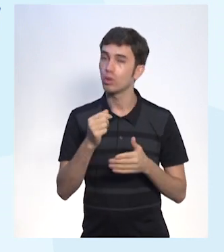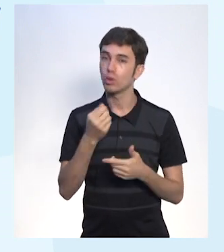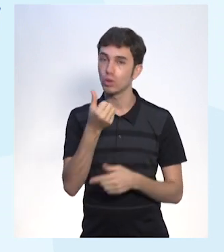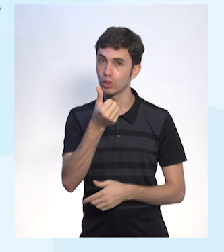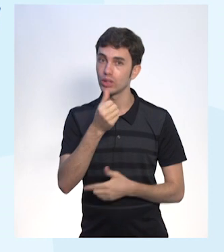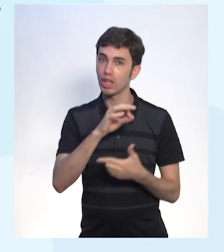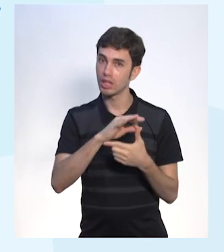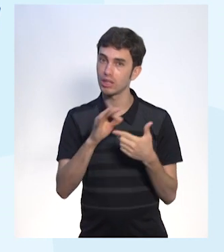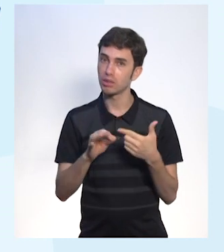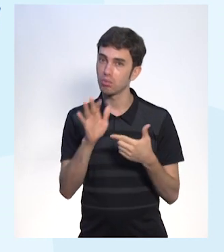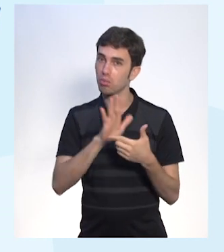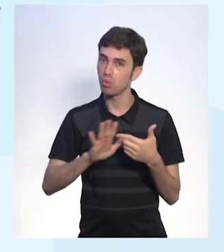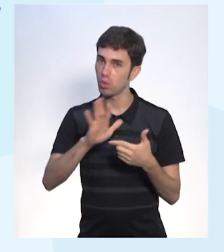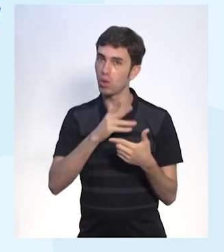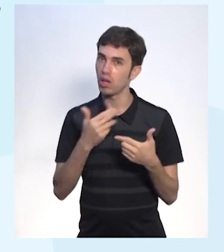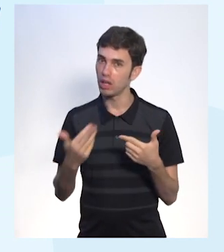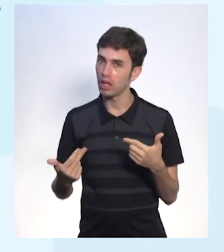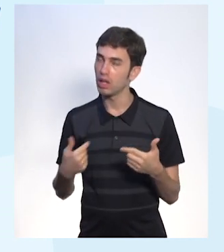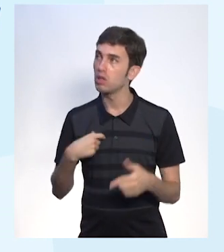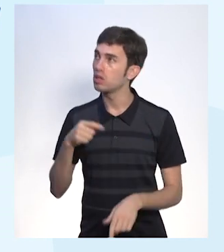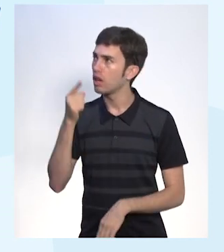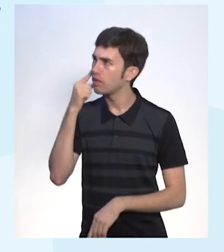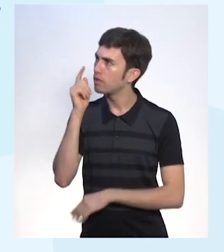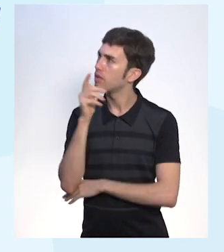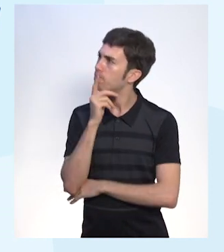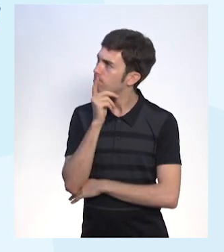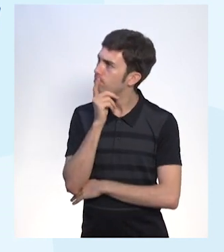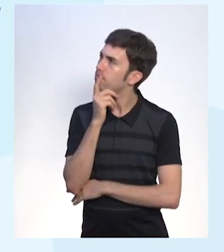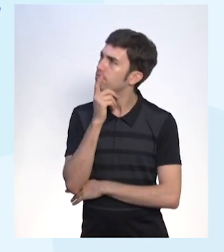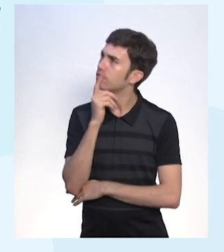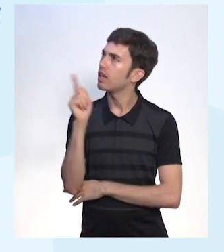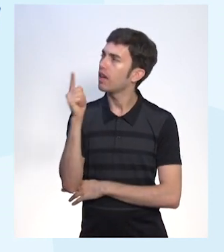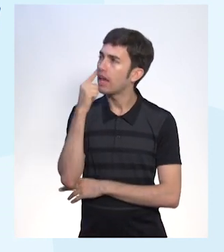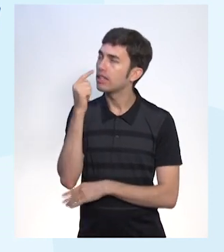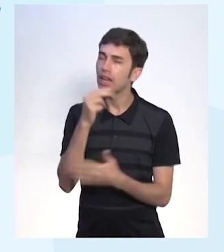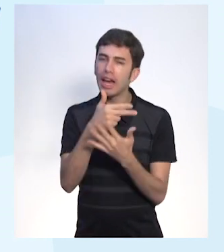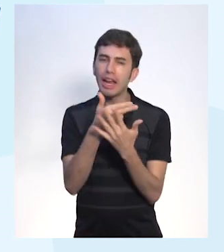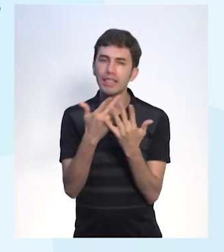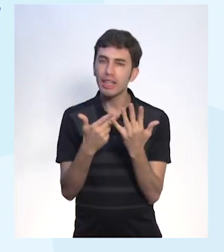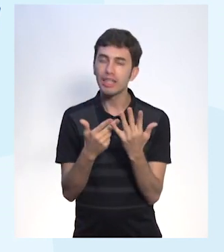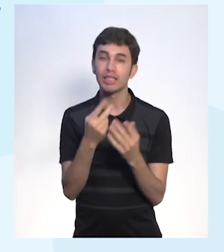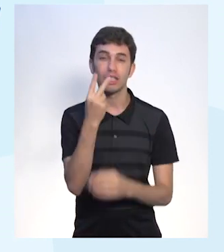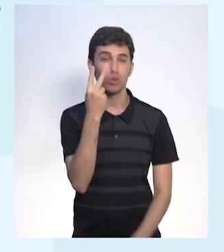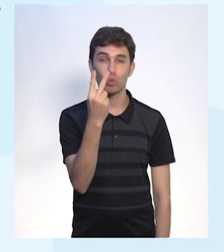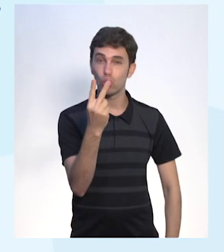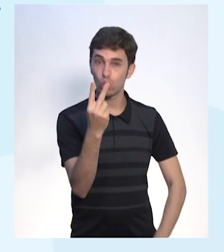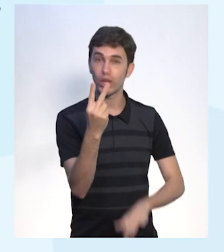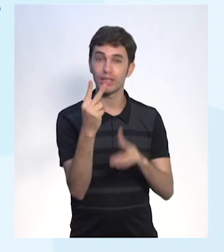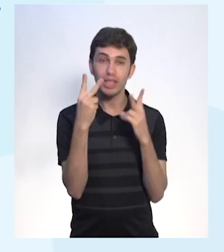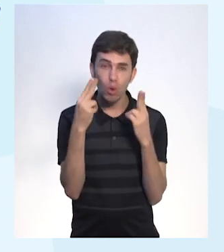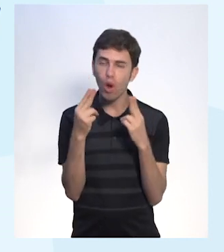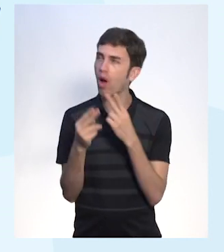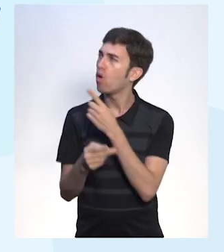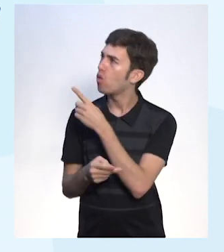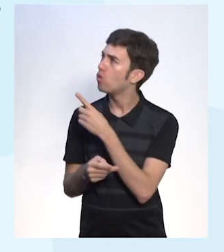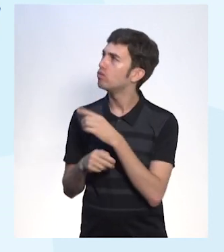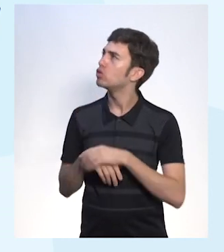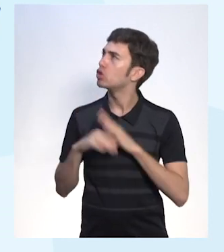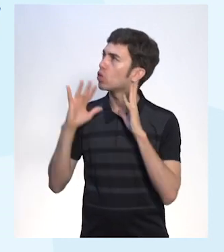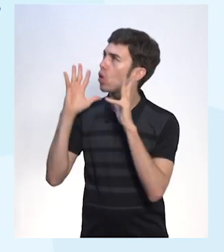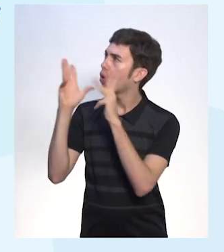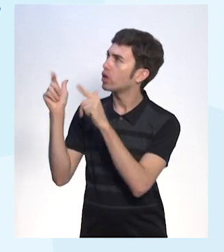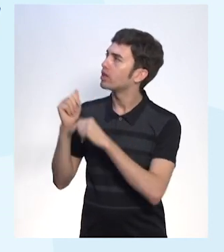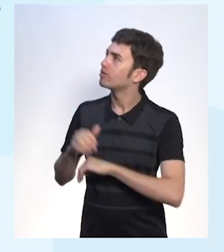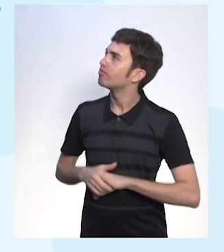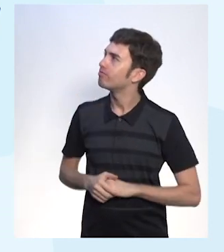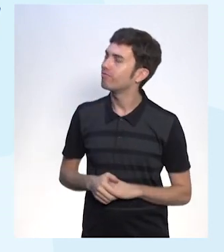são polígonos, ok? Calmamente, bem coloridinhos, e identificar pelo menos 2 características comuns